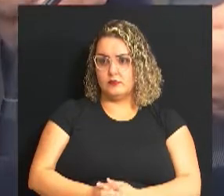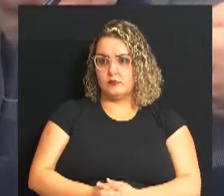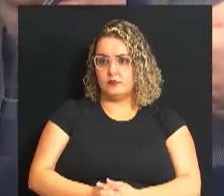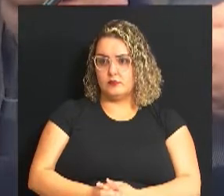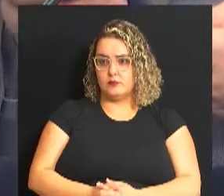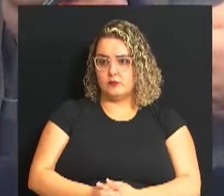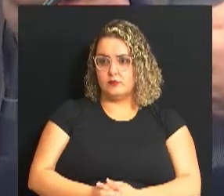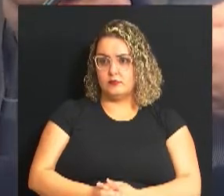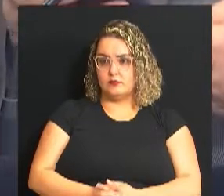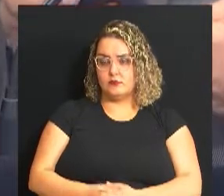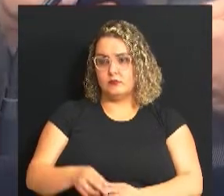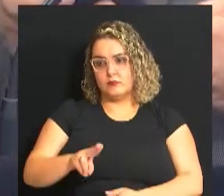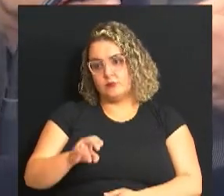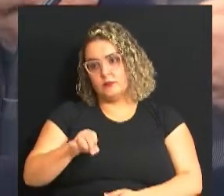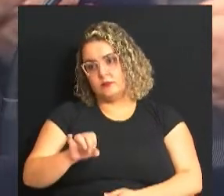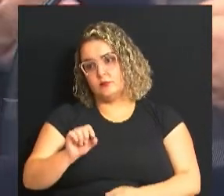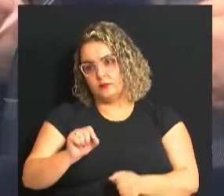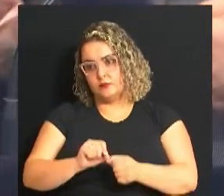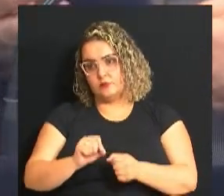Ou se já foi feito